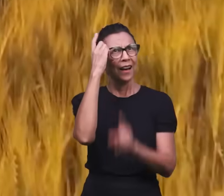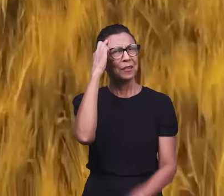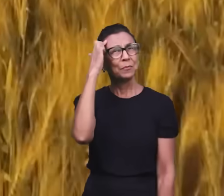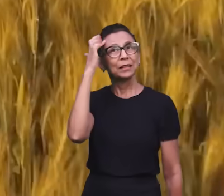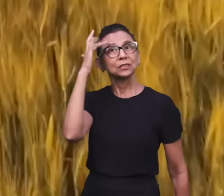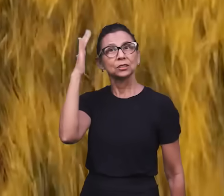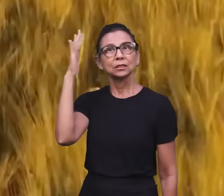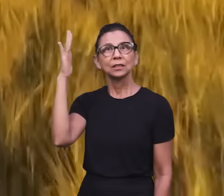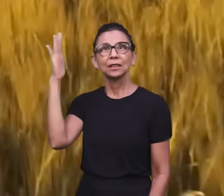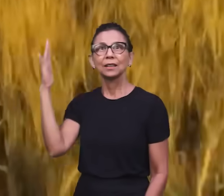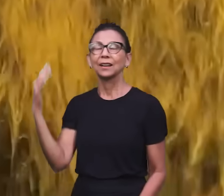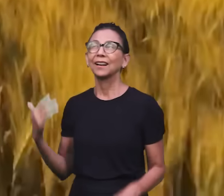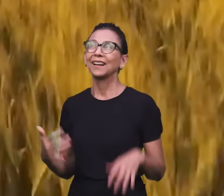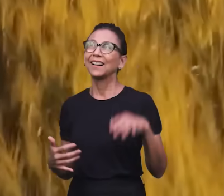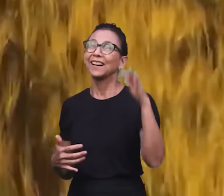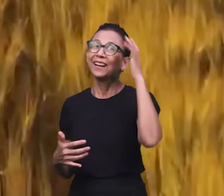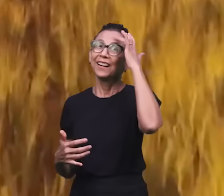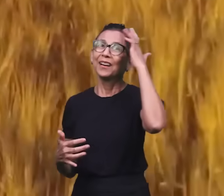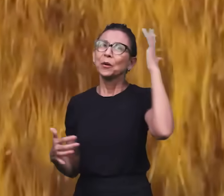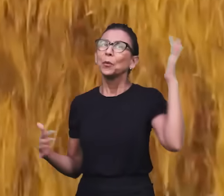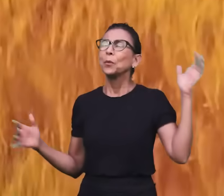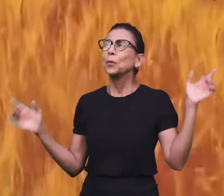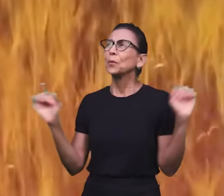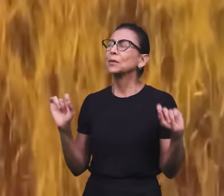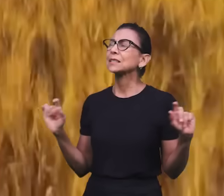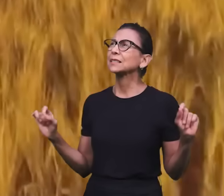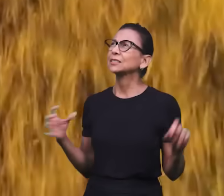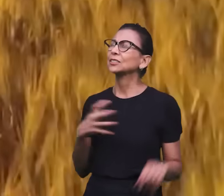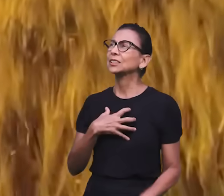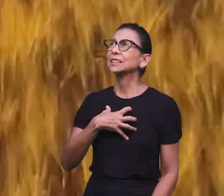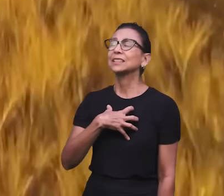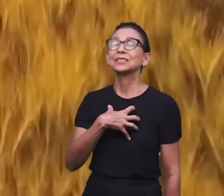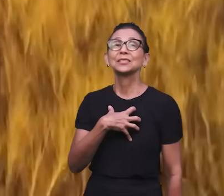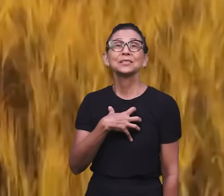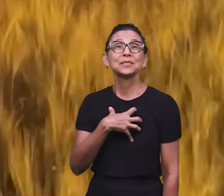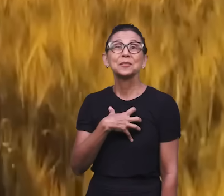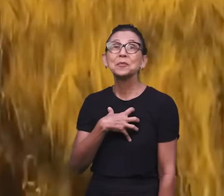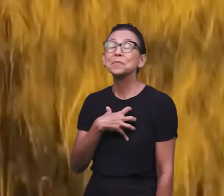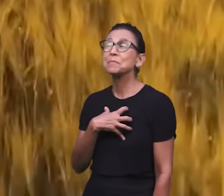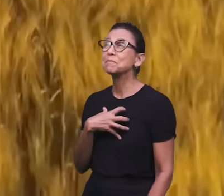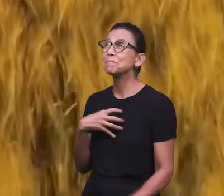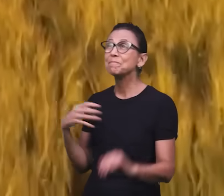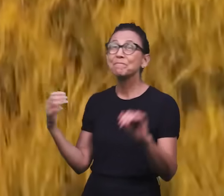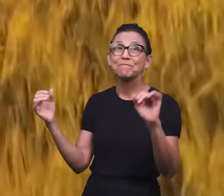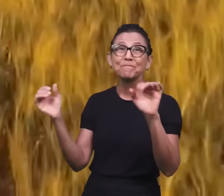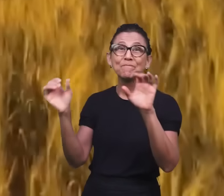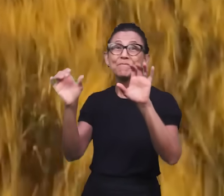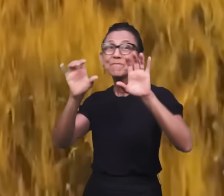Até imaginar o que vou sentir.